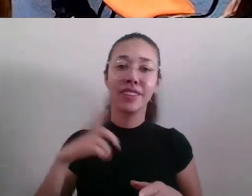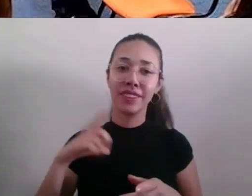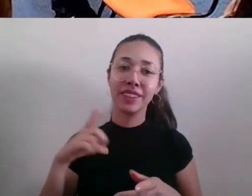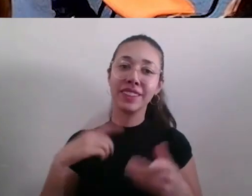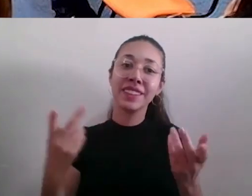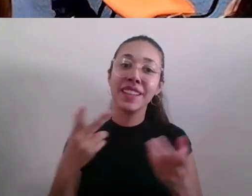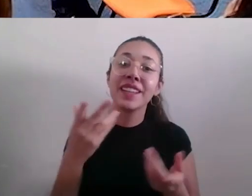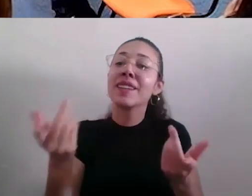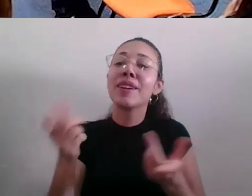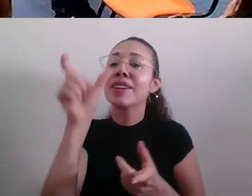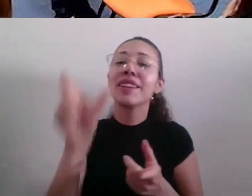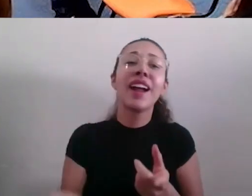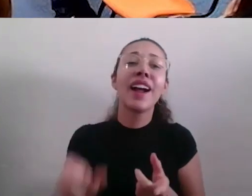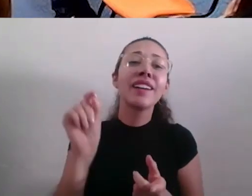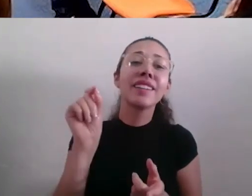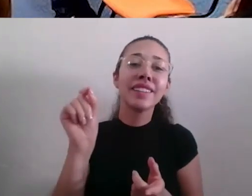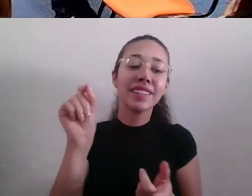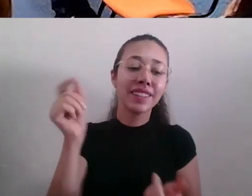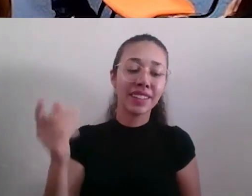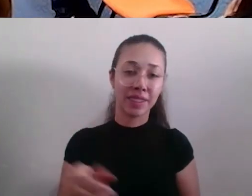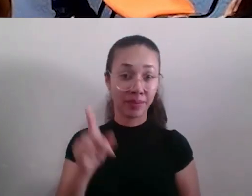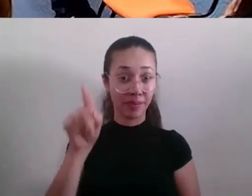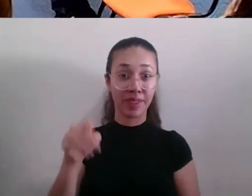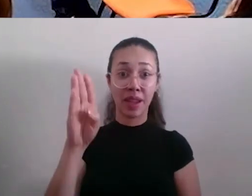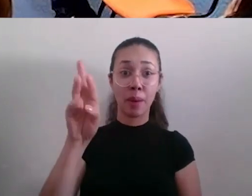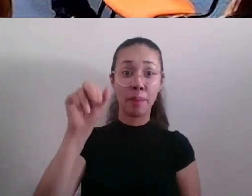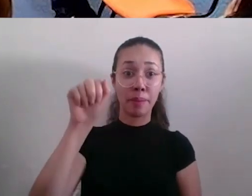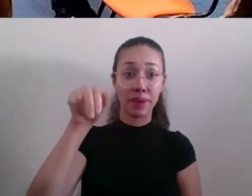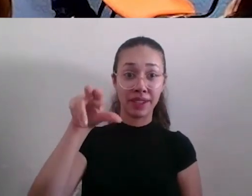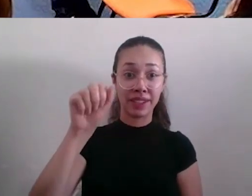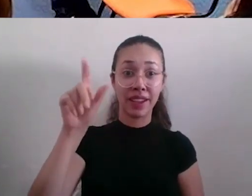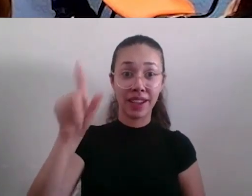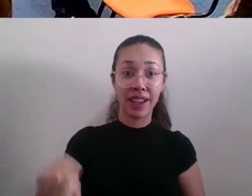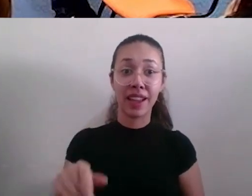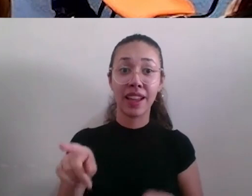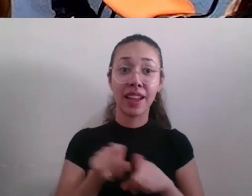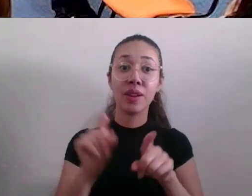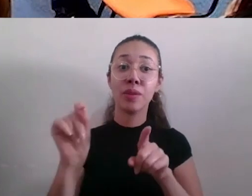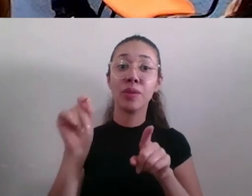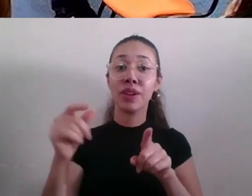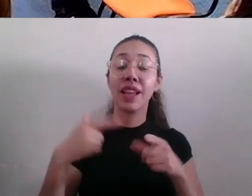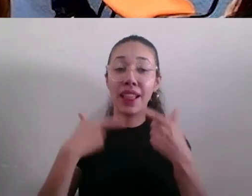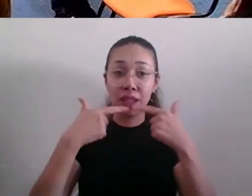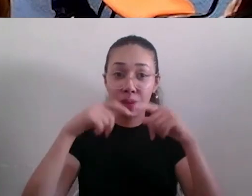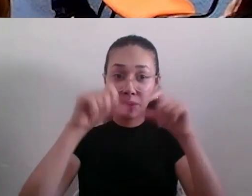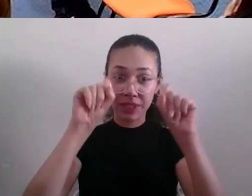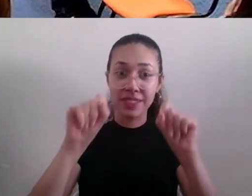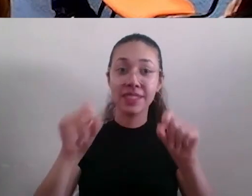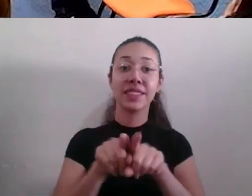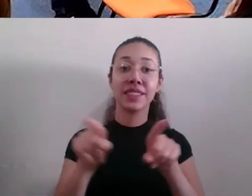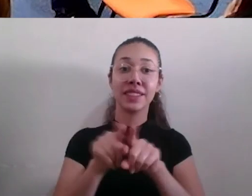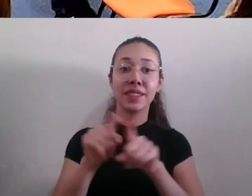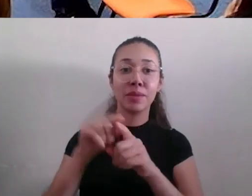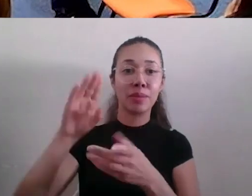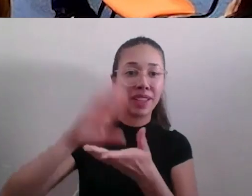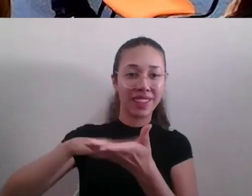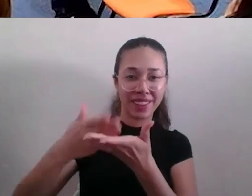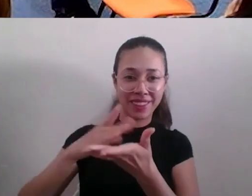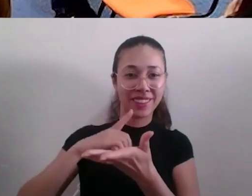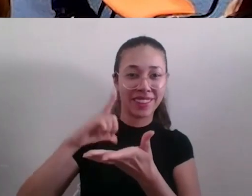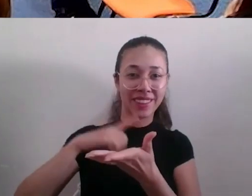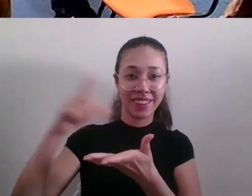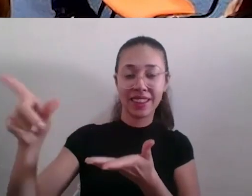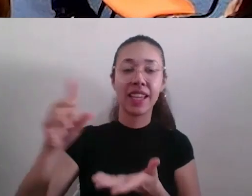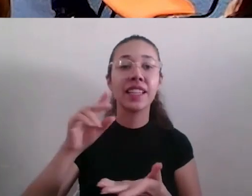quem é Branca, né? A Branca ela é linguista e intérprete simultânea, exerceu essa profissão por 25 anos até se tornar